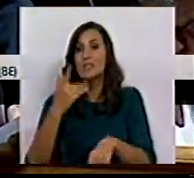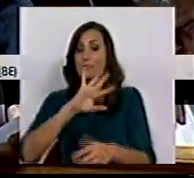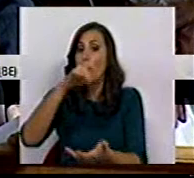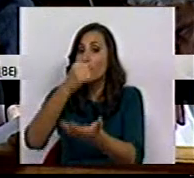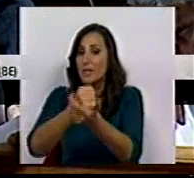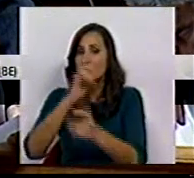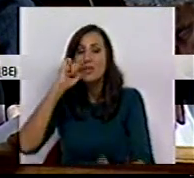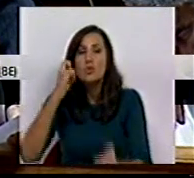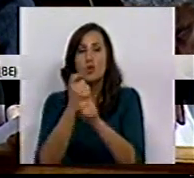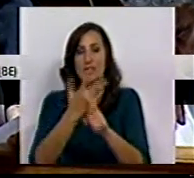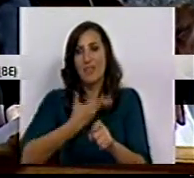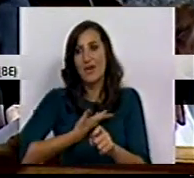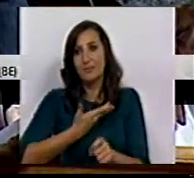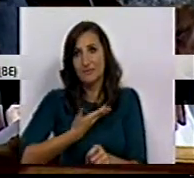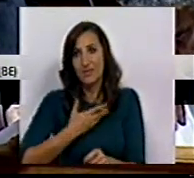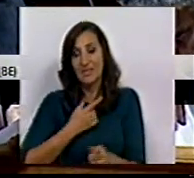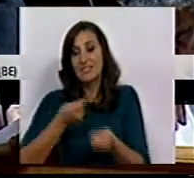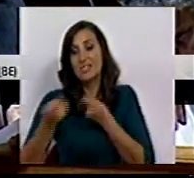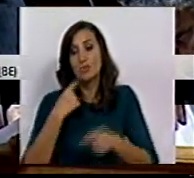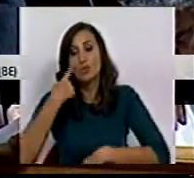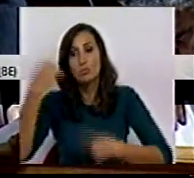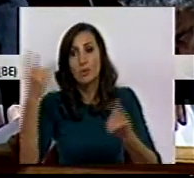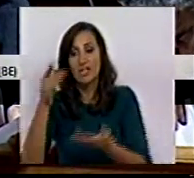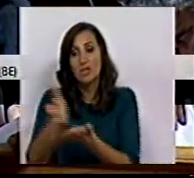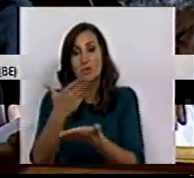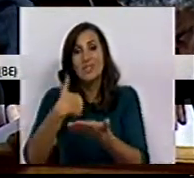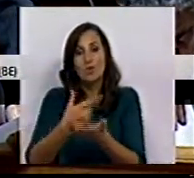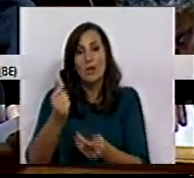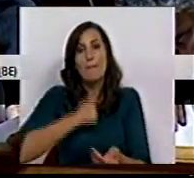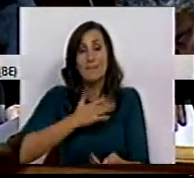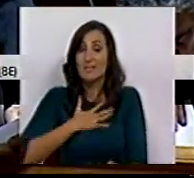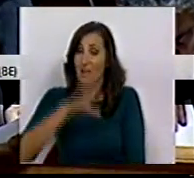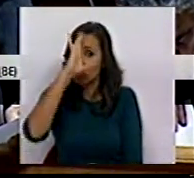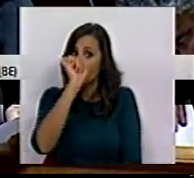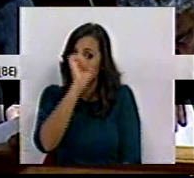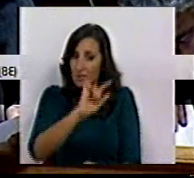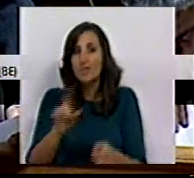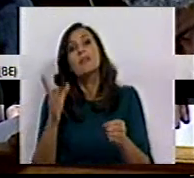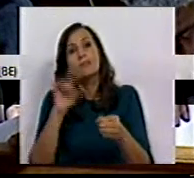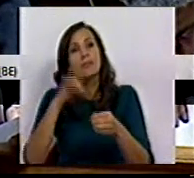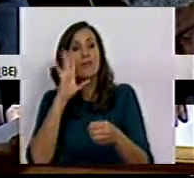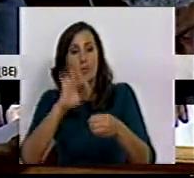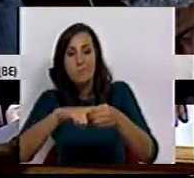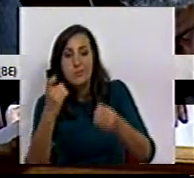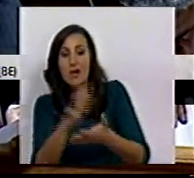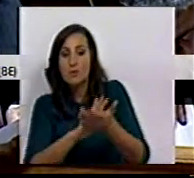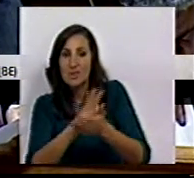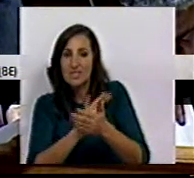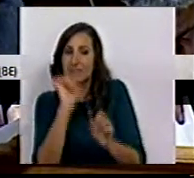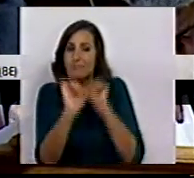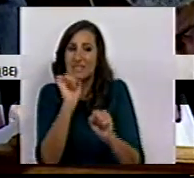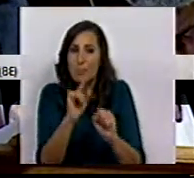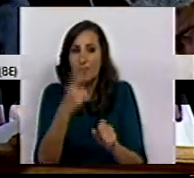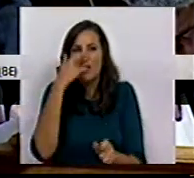completa e rigorosa da dívida das administrações públicas e do setor empresarial do Estado, desagregando a sua origem, natureza e tipo